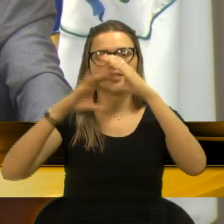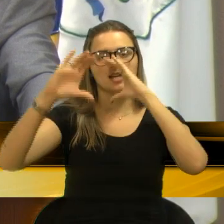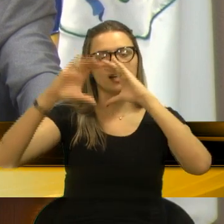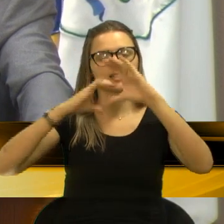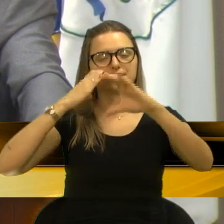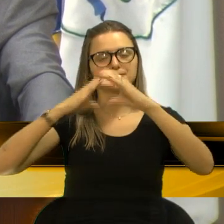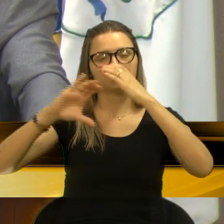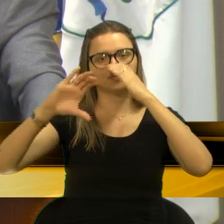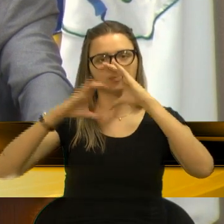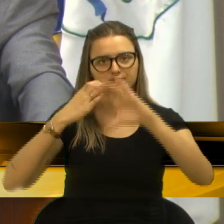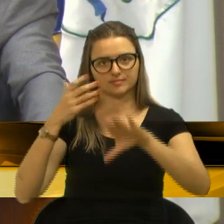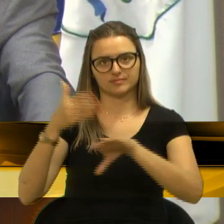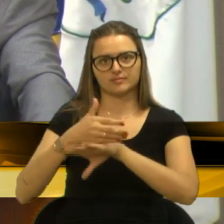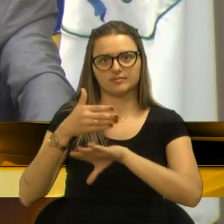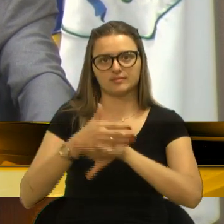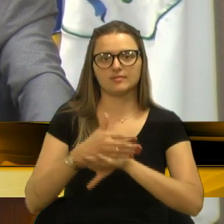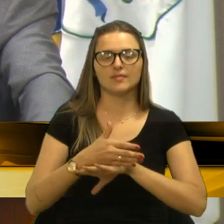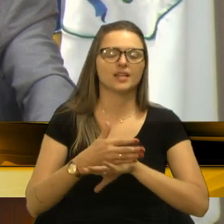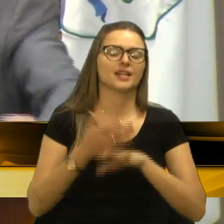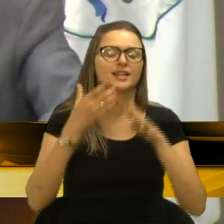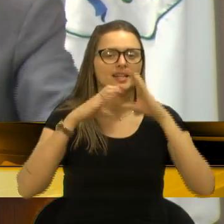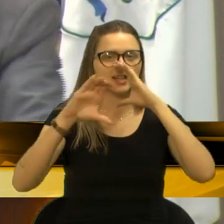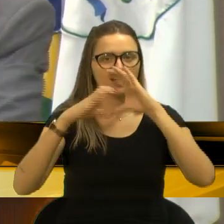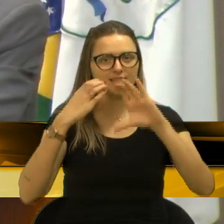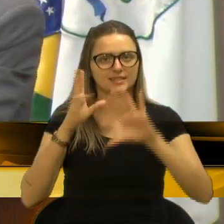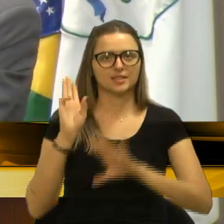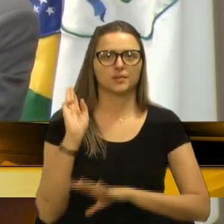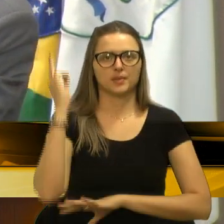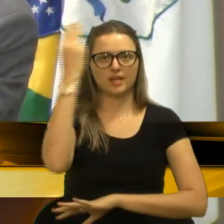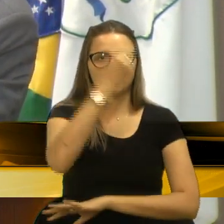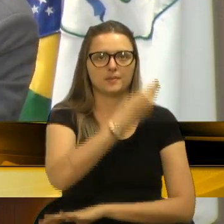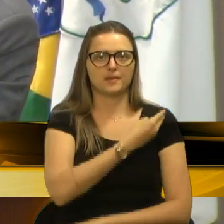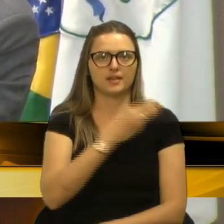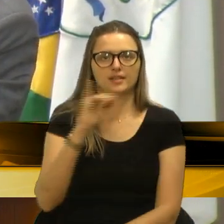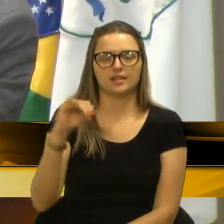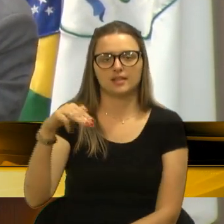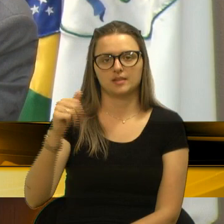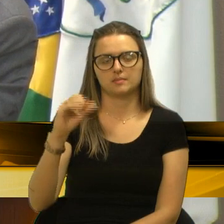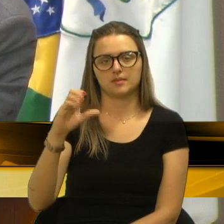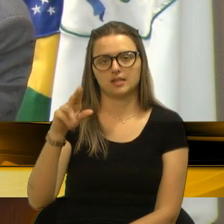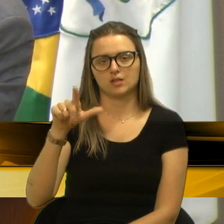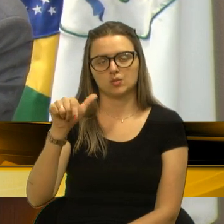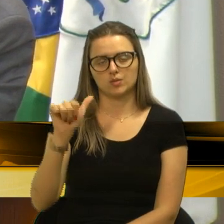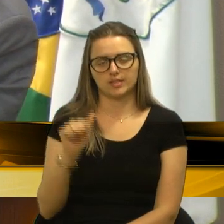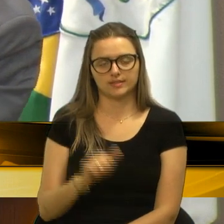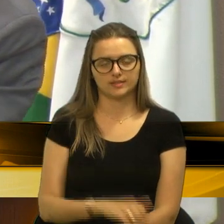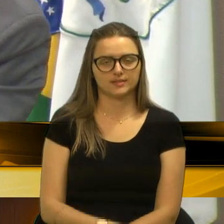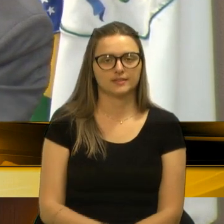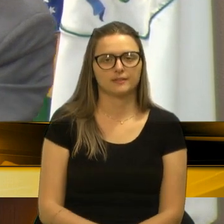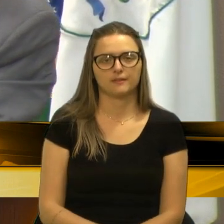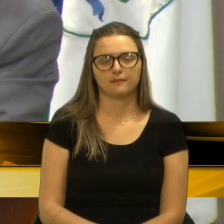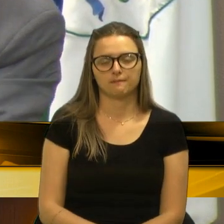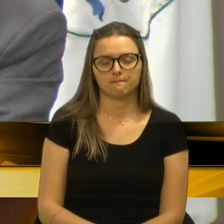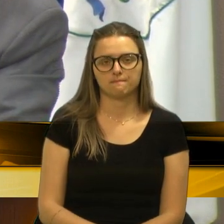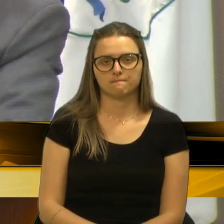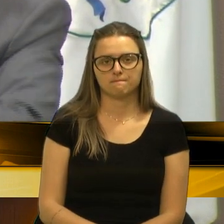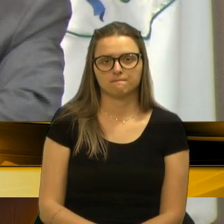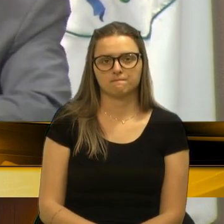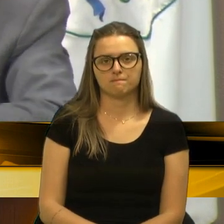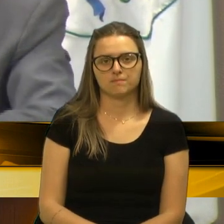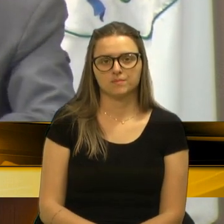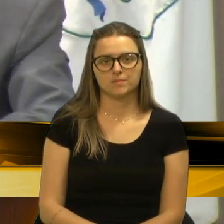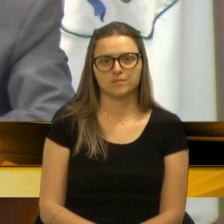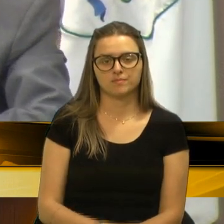coral, que saúda a Mãe Imaculada, coordenada pelos grupos de liturgia e de canto. Então,